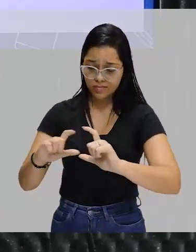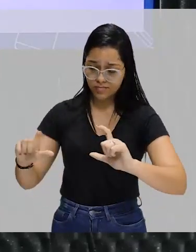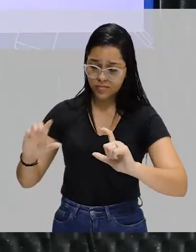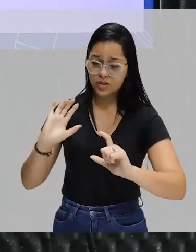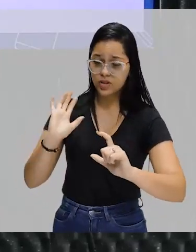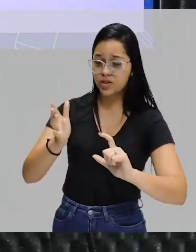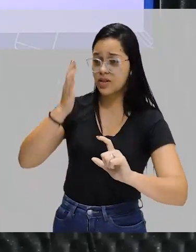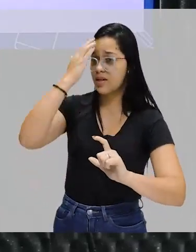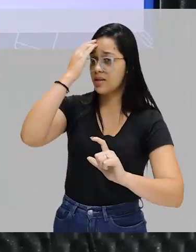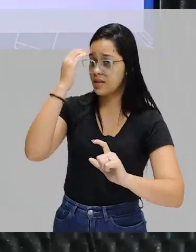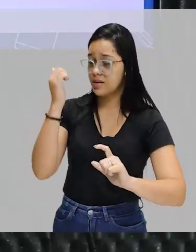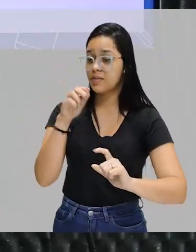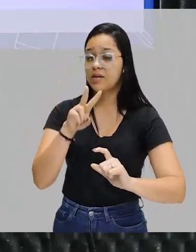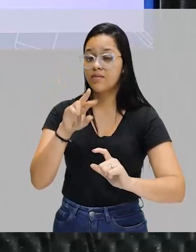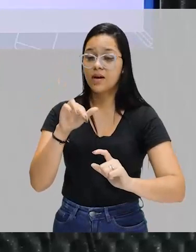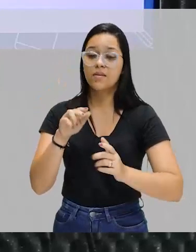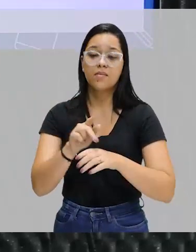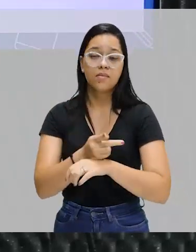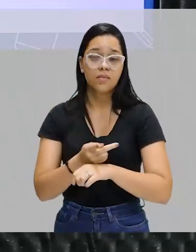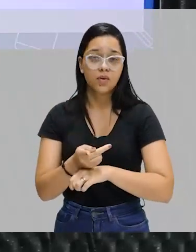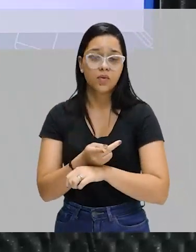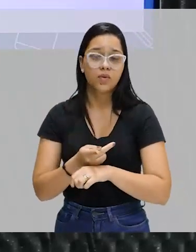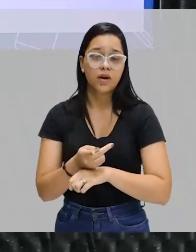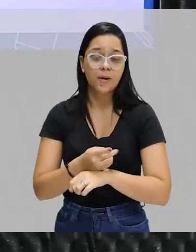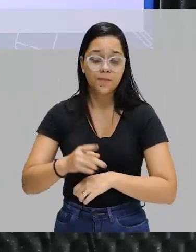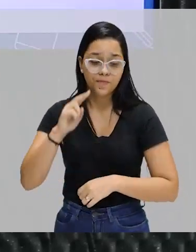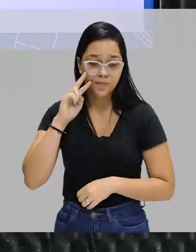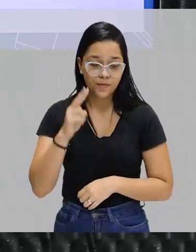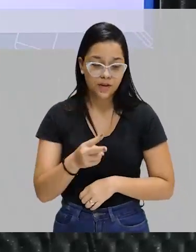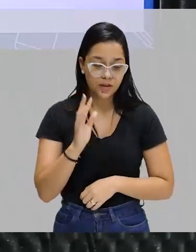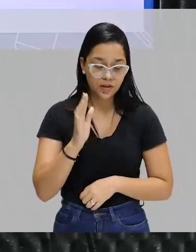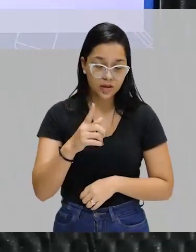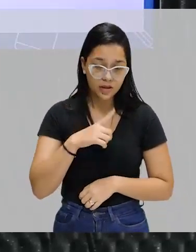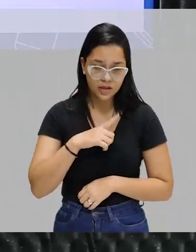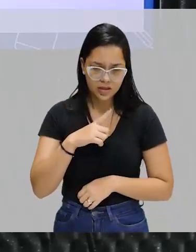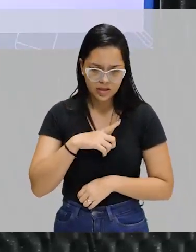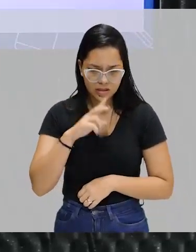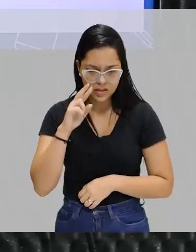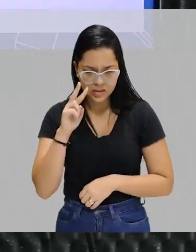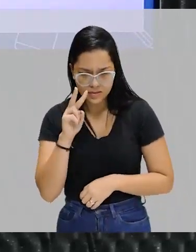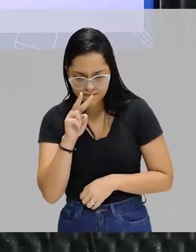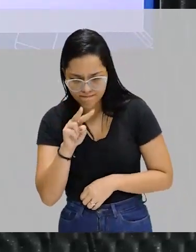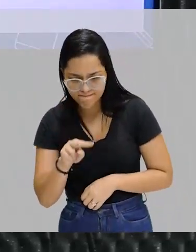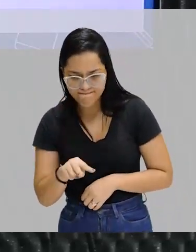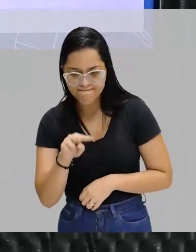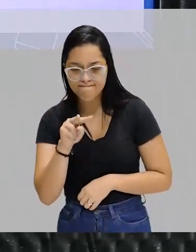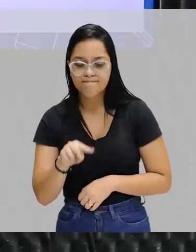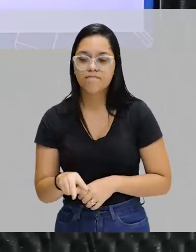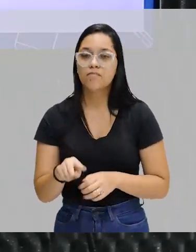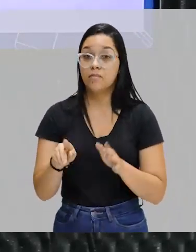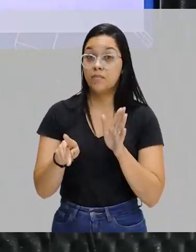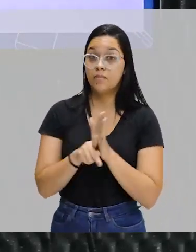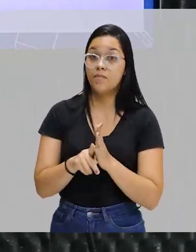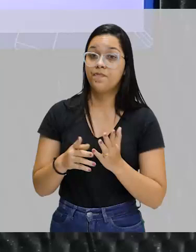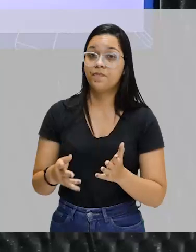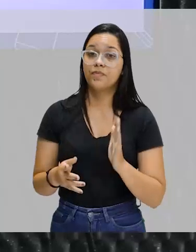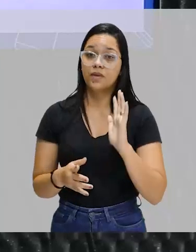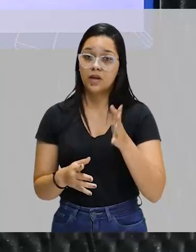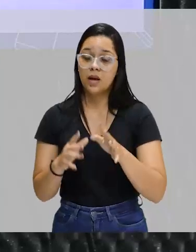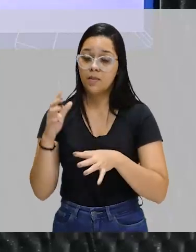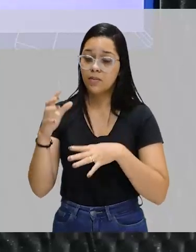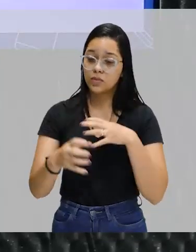já saibam o que vocês estão buscando. O olhar de vocês já vai um olhar mais clínico, um olhar mais específico. Já